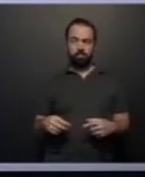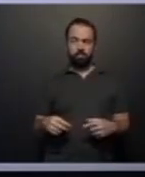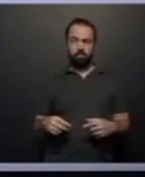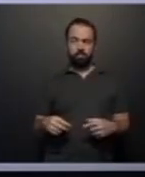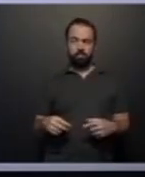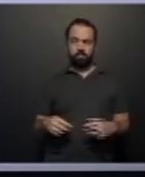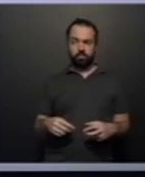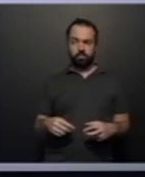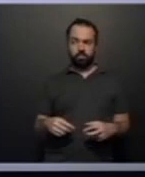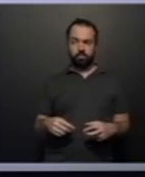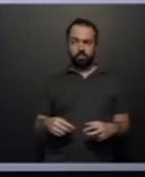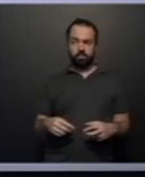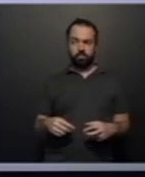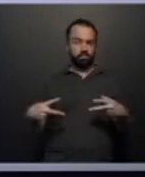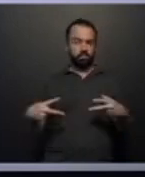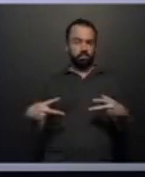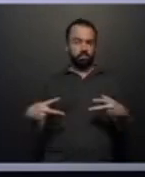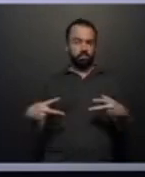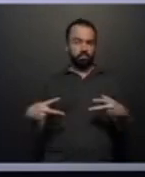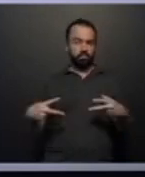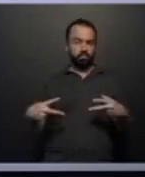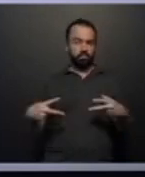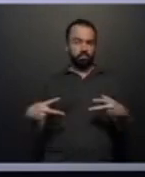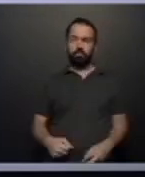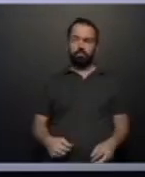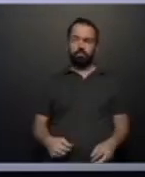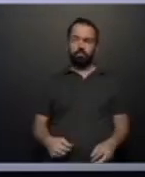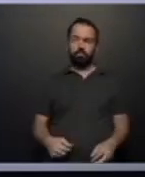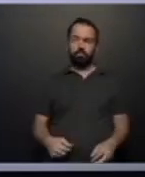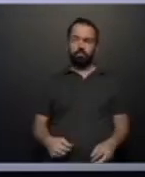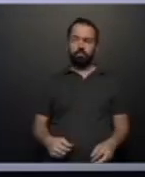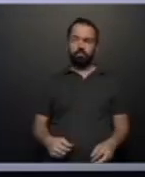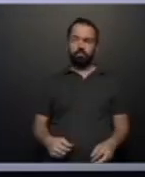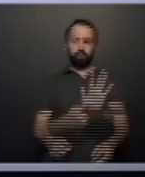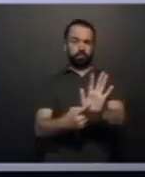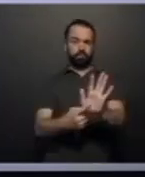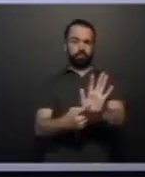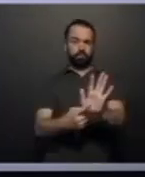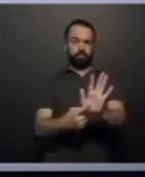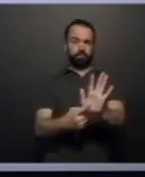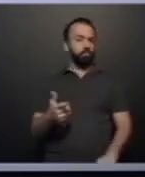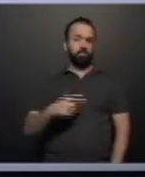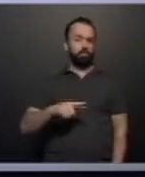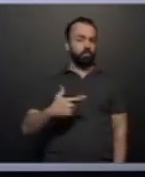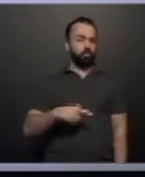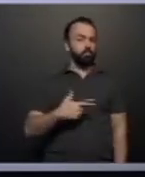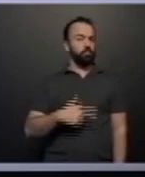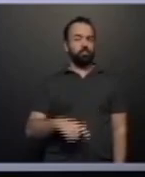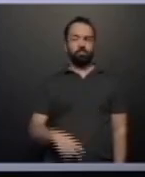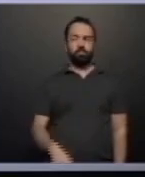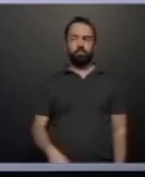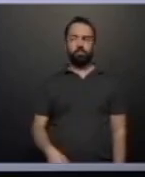chaves. Representaria também o conjunto dos números, o conjunto vazio.